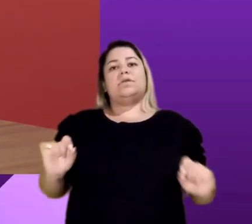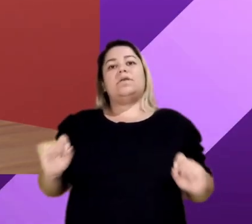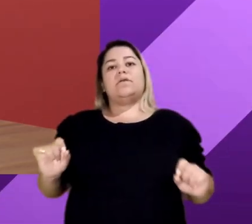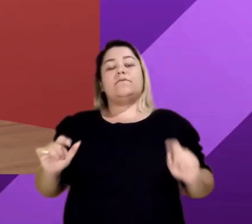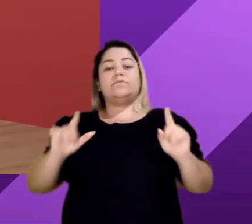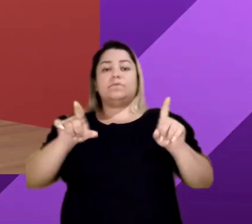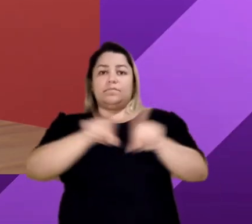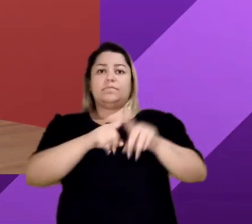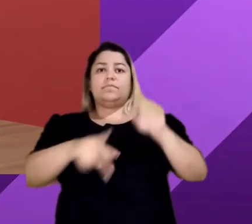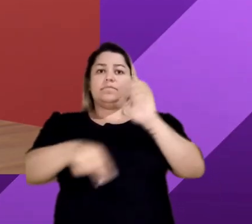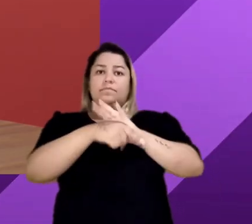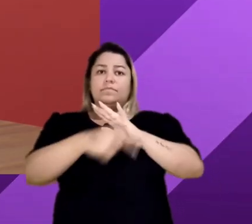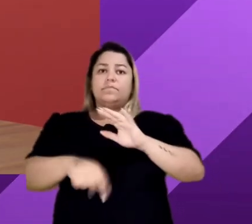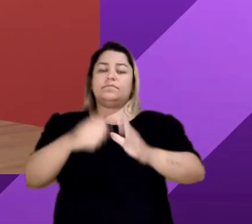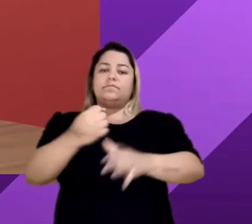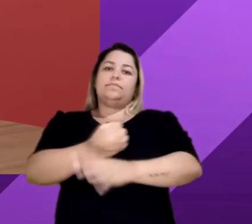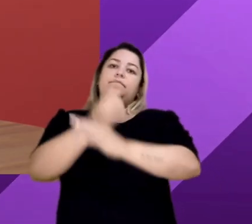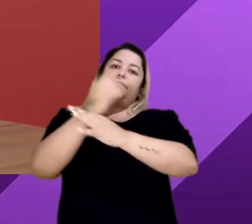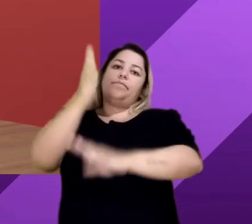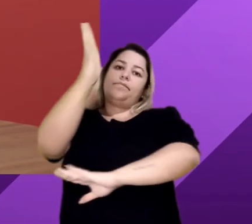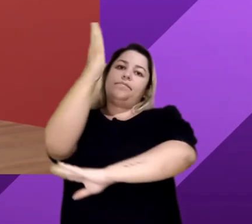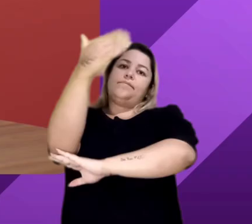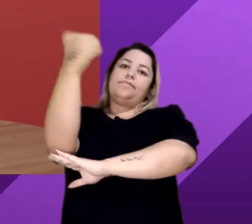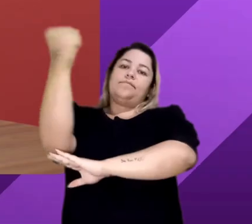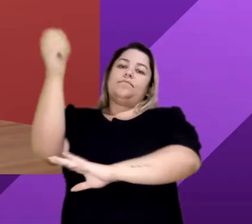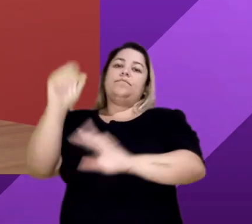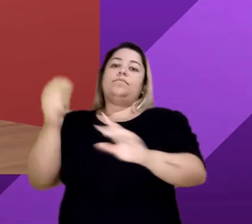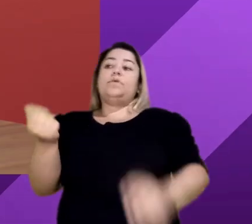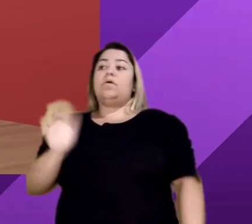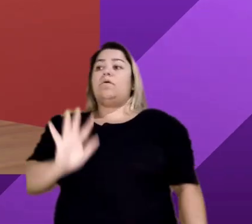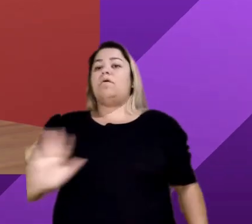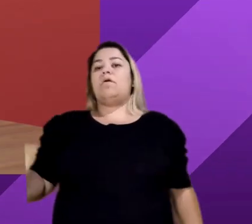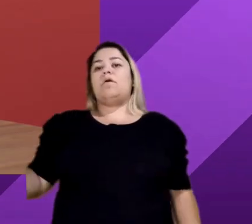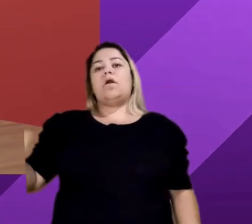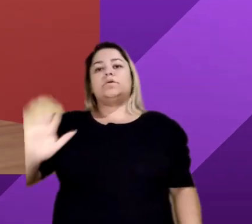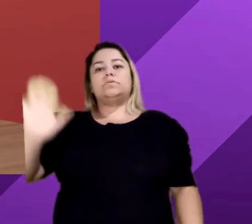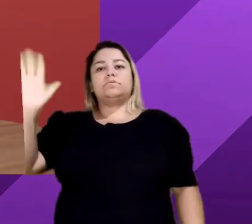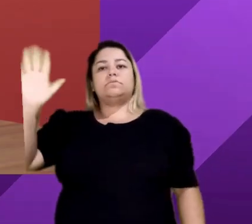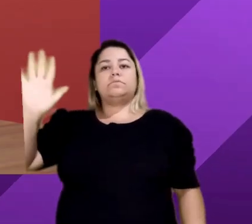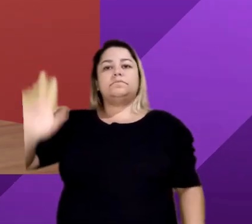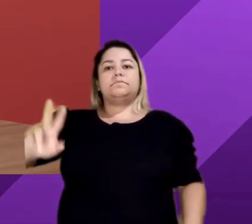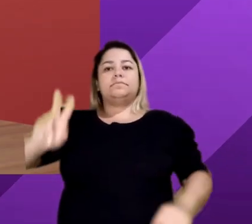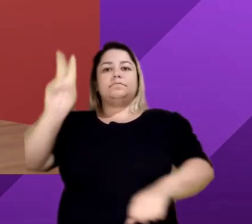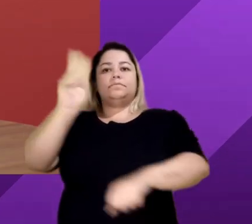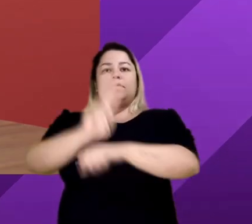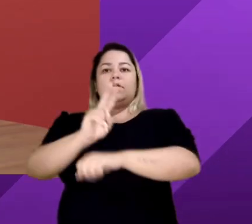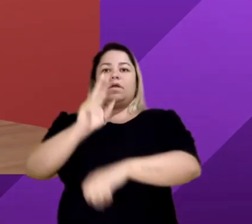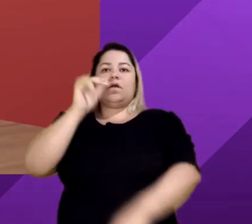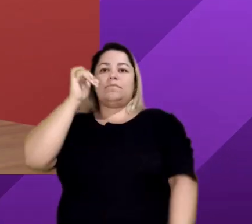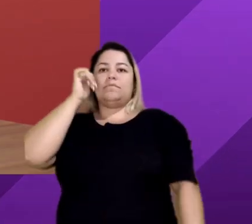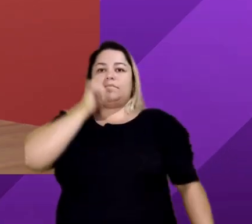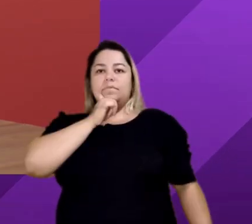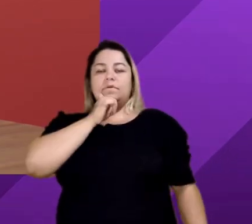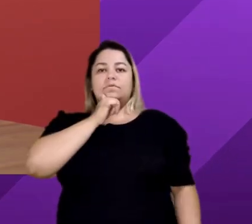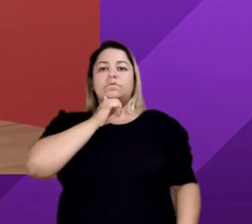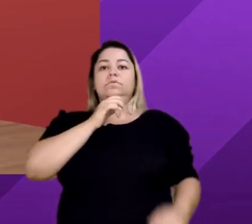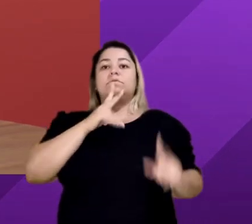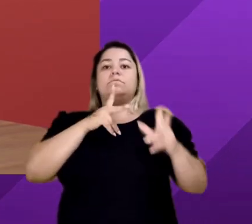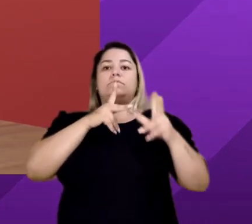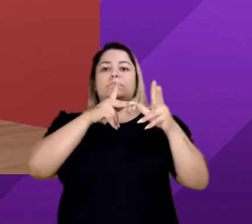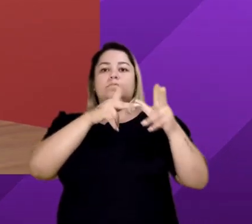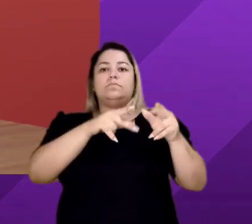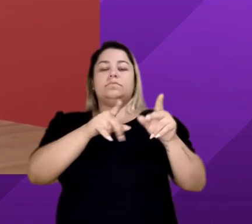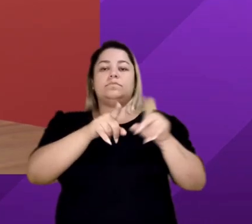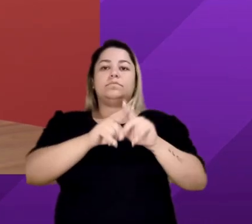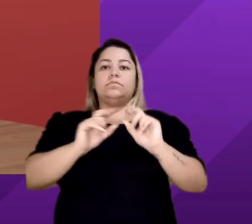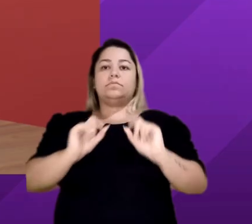e segurando bandeiras tão caras como essa da defesa dos direitos das mulheres como iguais e sem